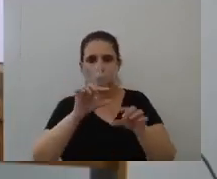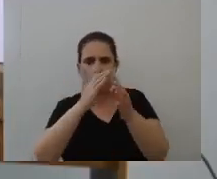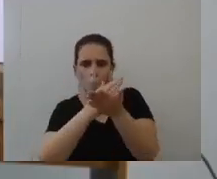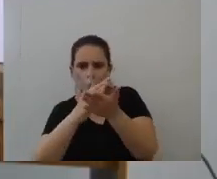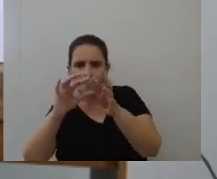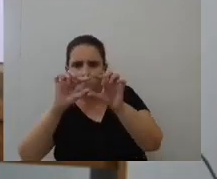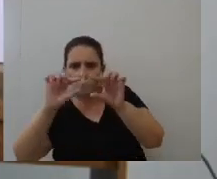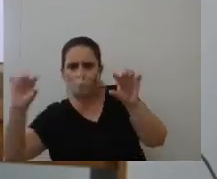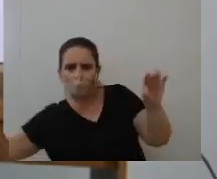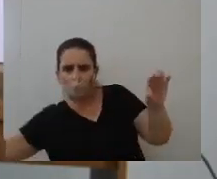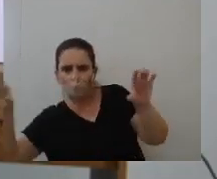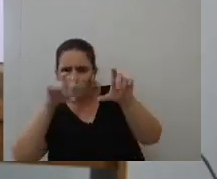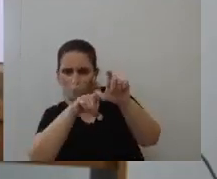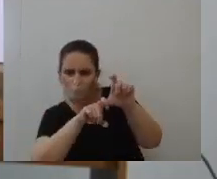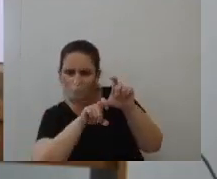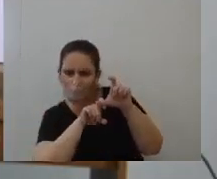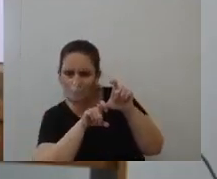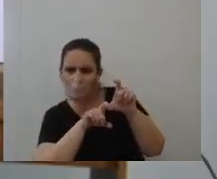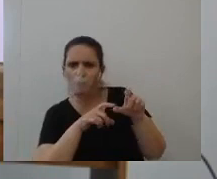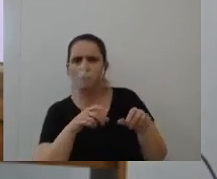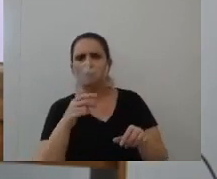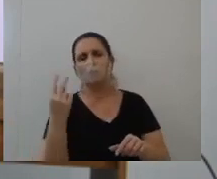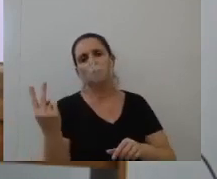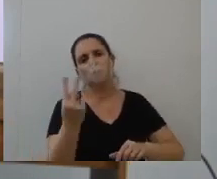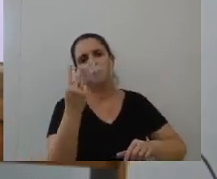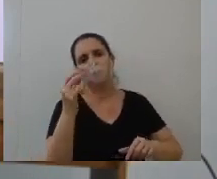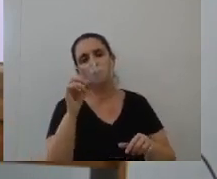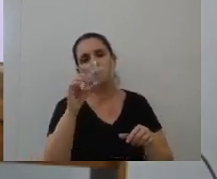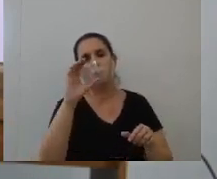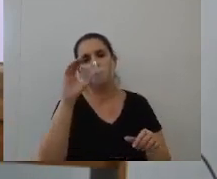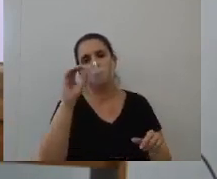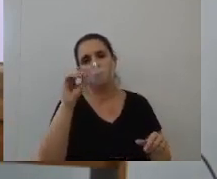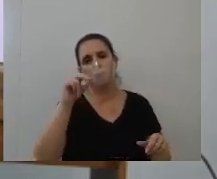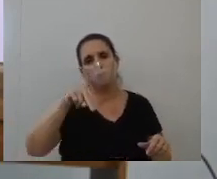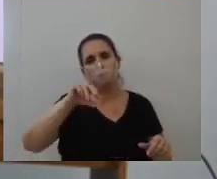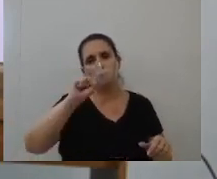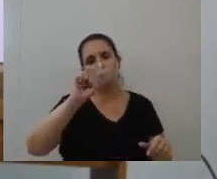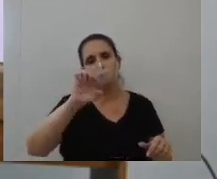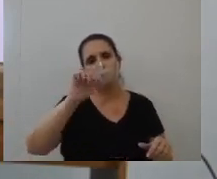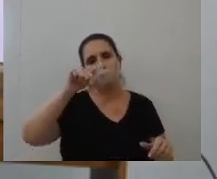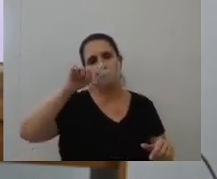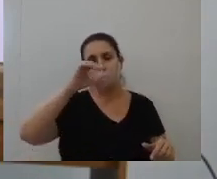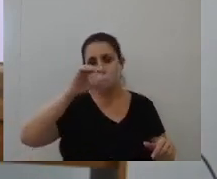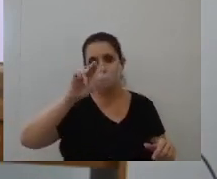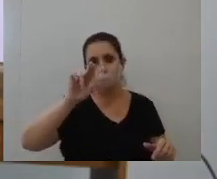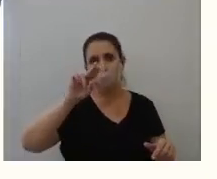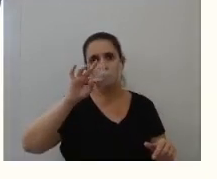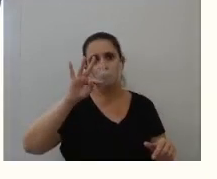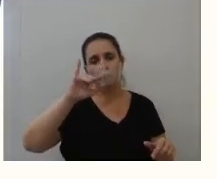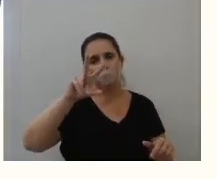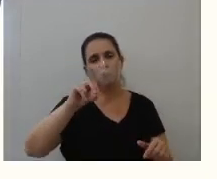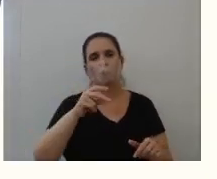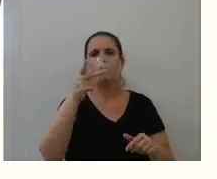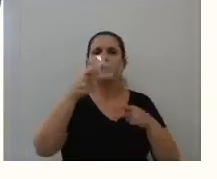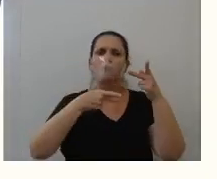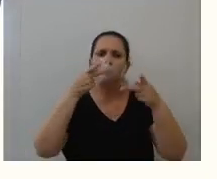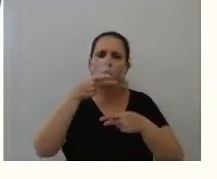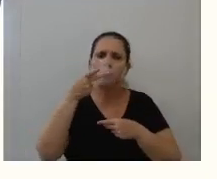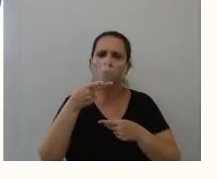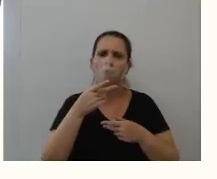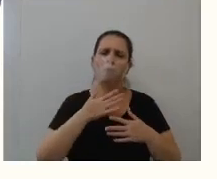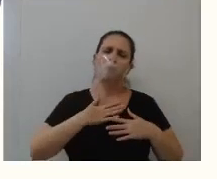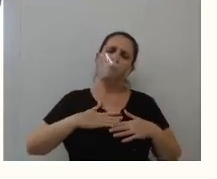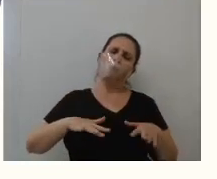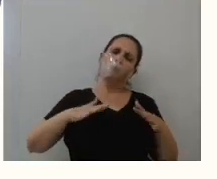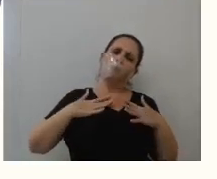oração subordinada que tem valor consecutivo, ok? Outro exemplo. Falou com uma